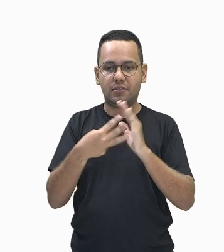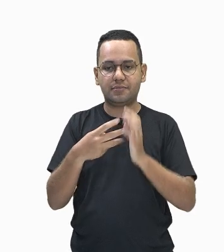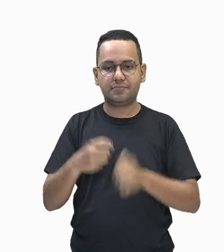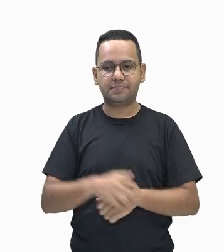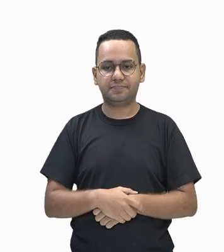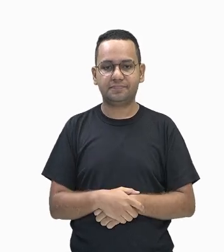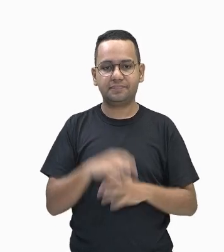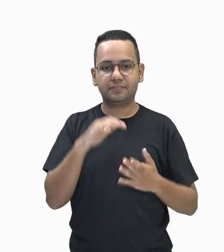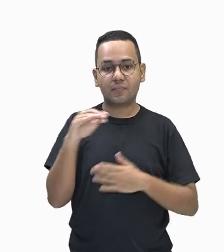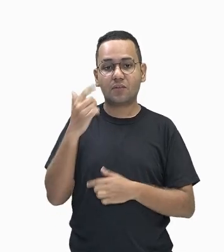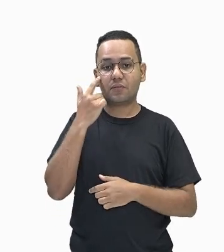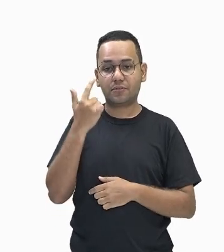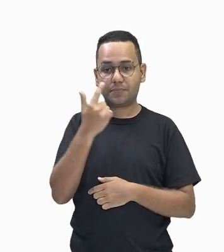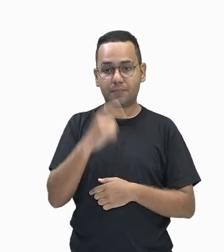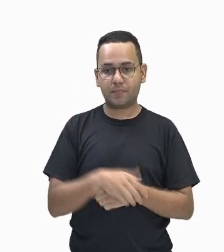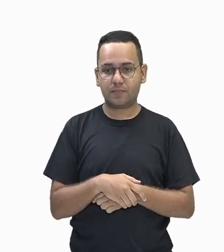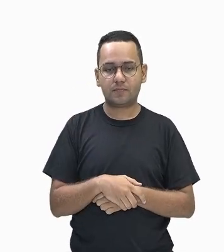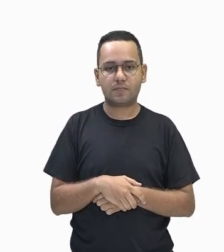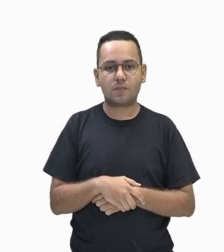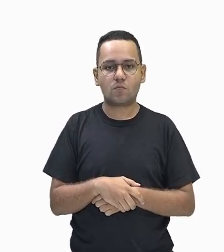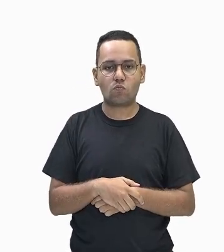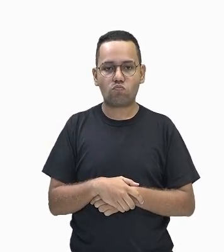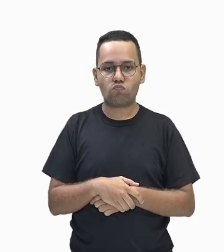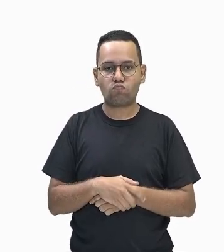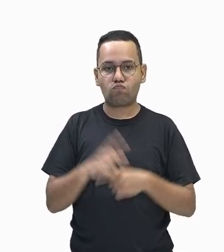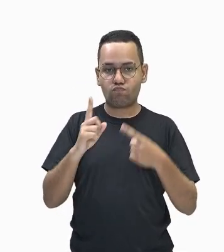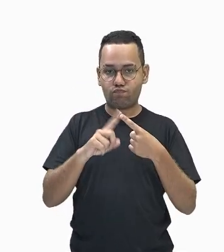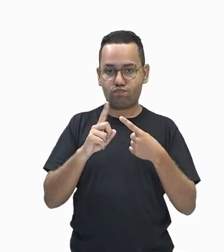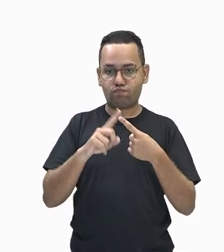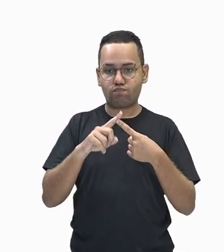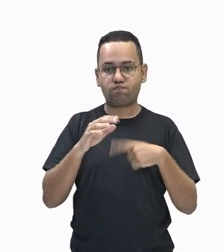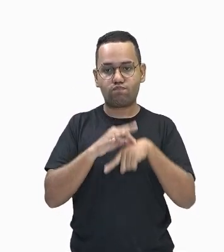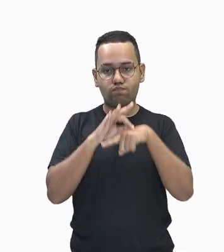tipo, então? O tecido epitelial de revestimento, se ele